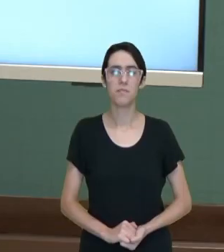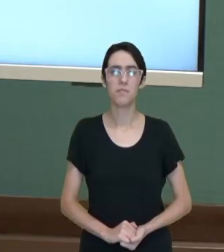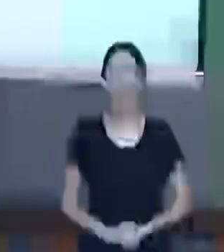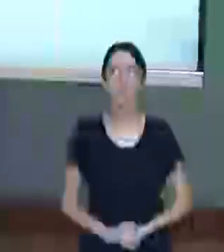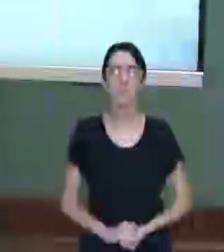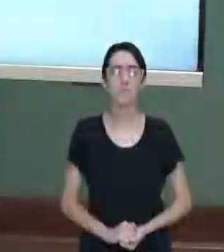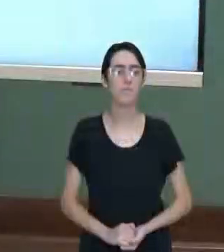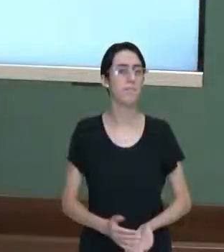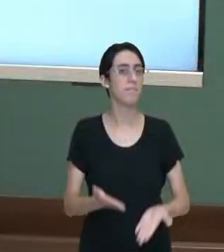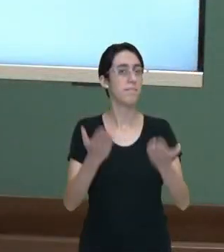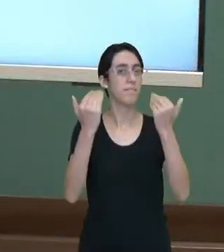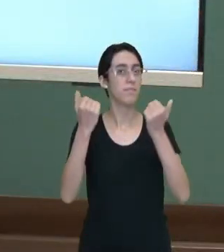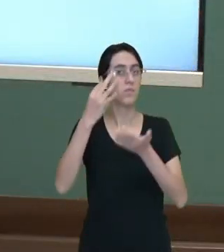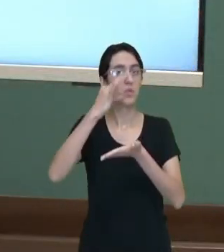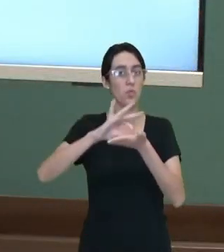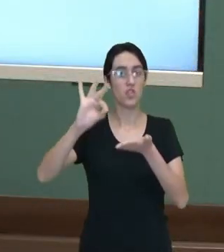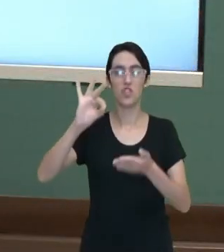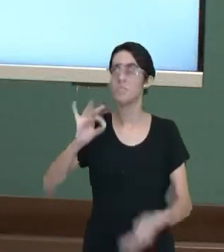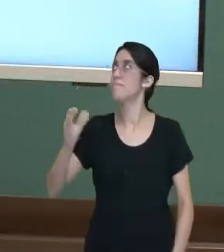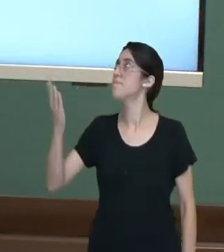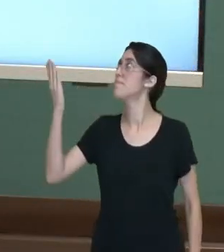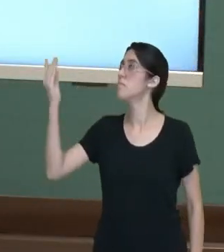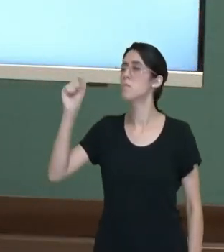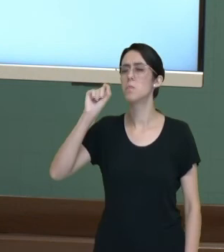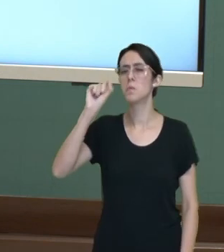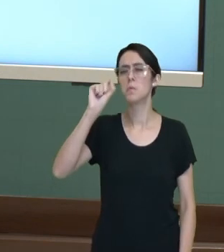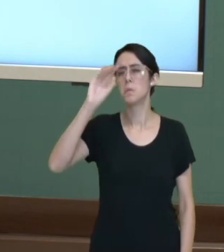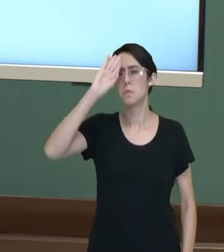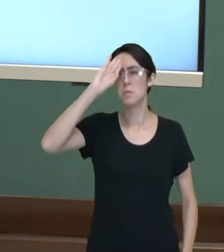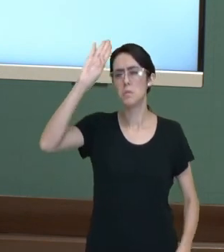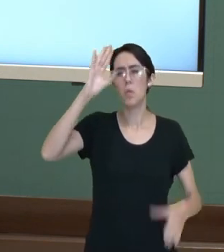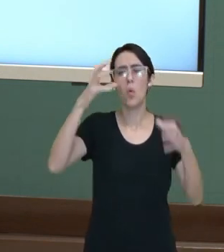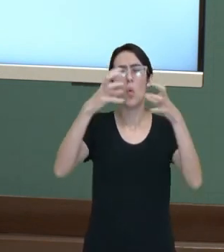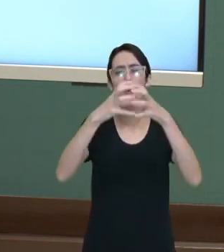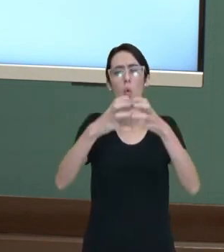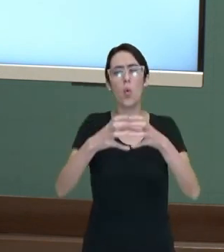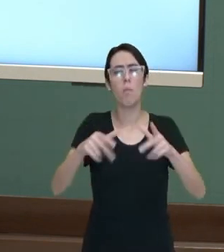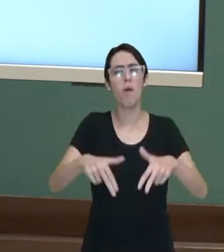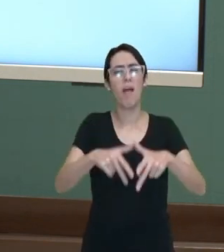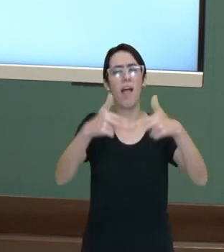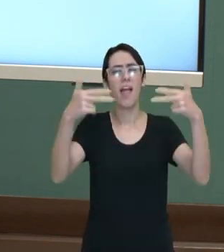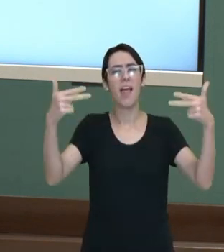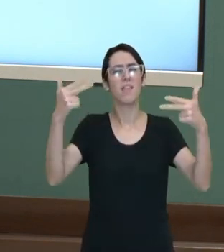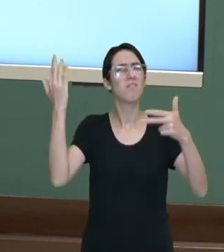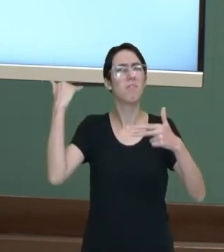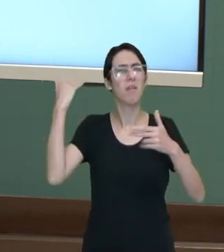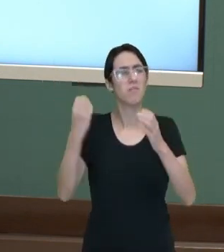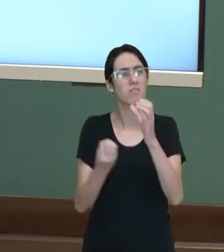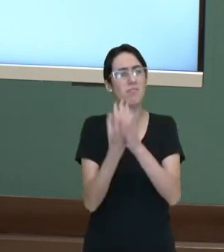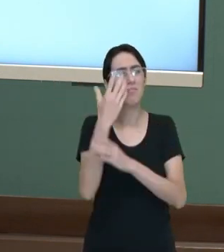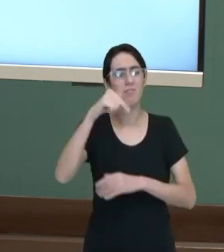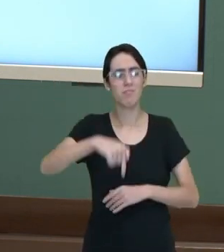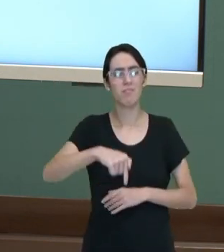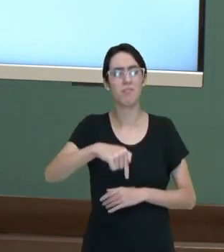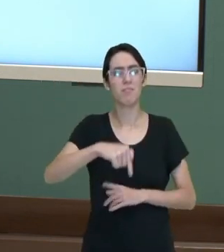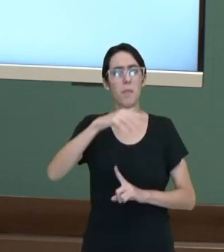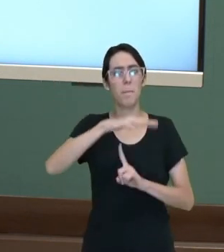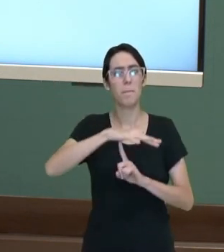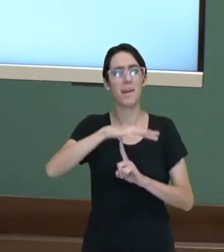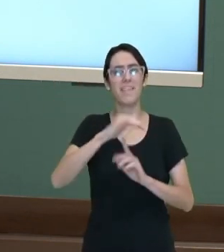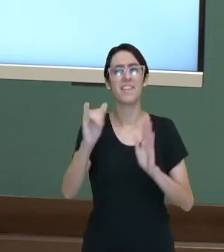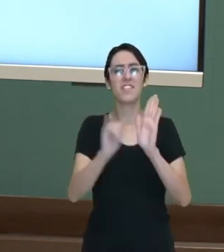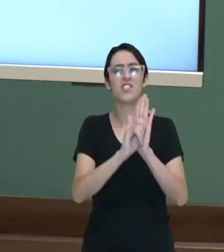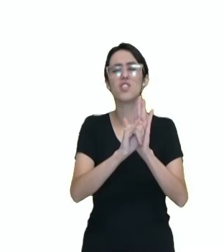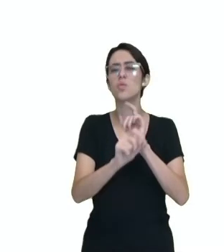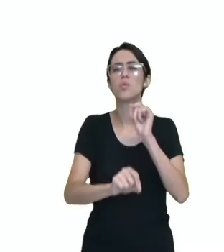Pessoal, vamos corrigir, não é? Quais os principais grupos étnicos compõem a identidade do povo paranaense, né?